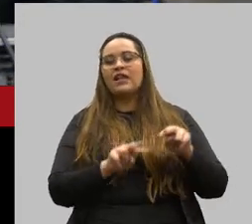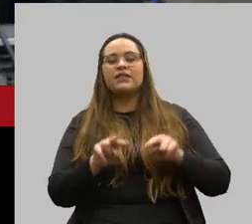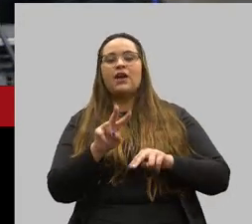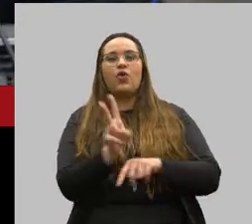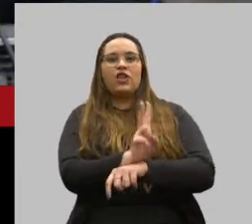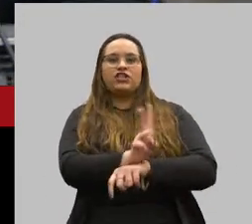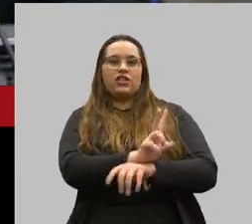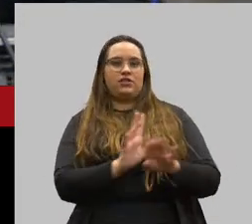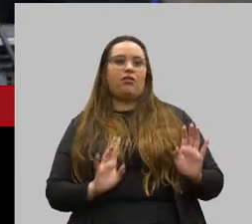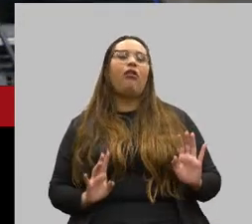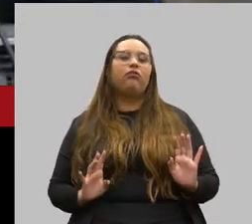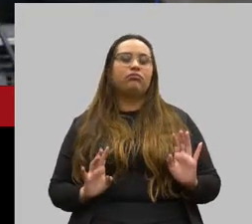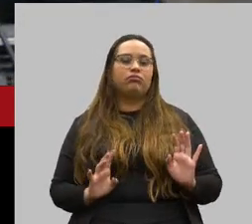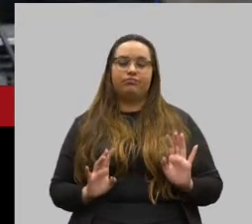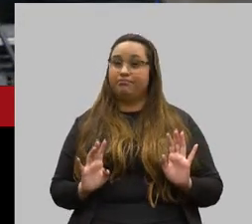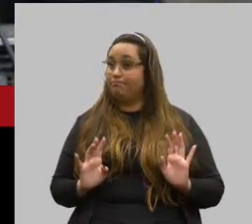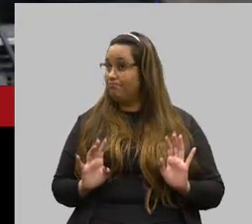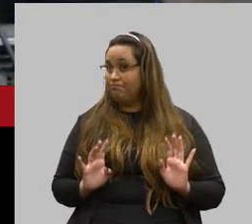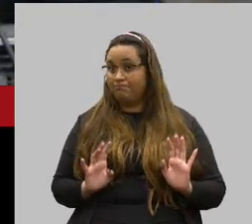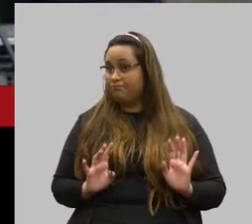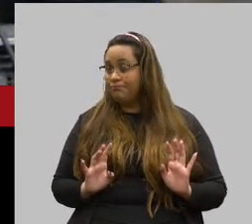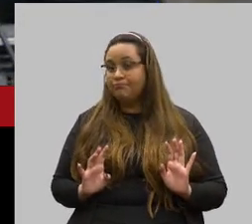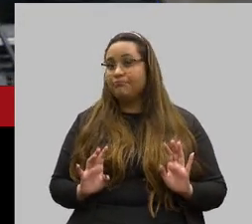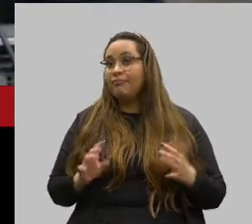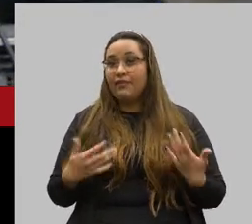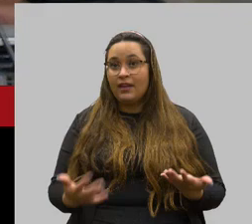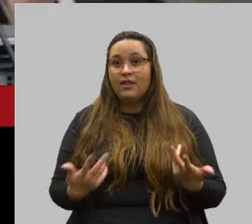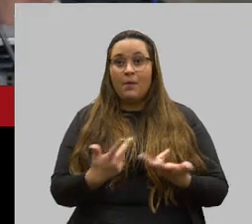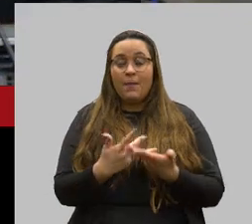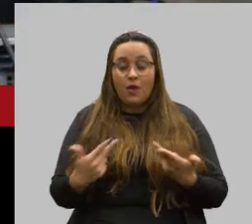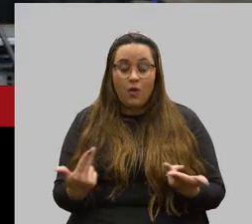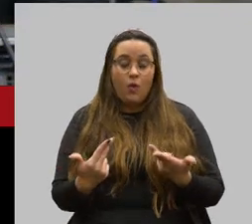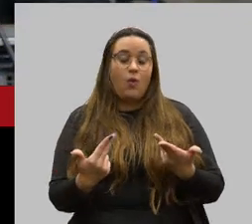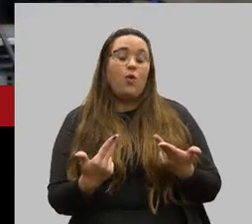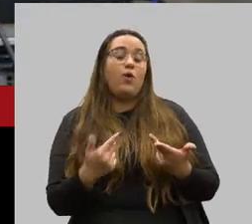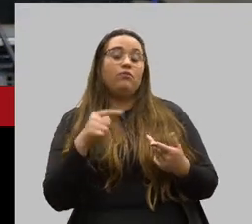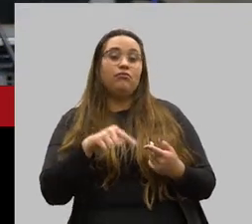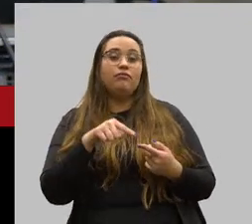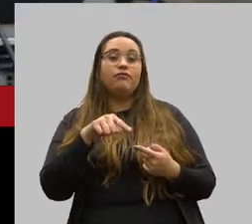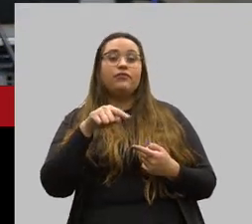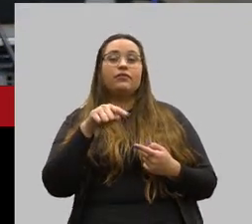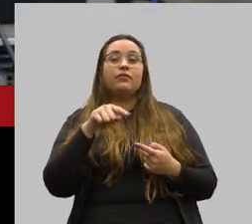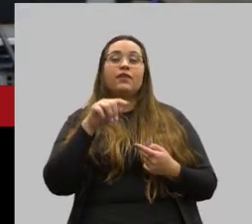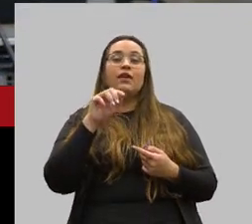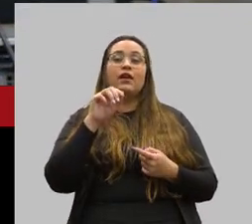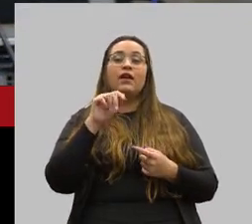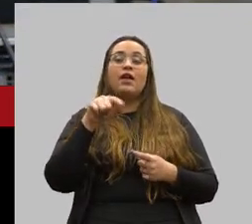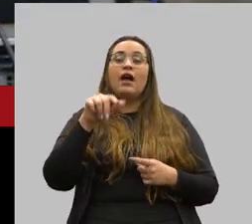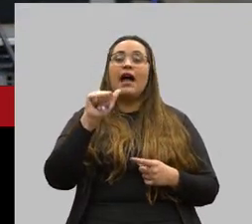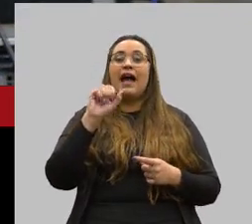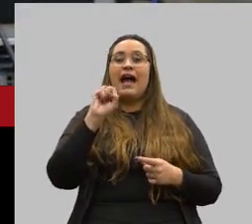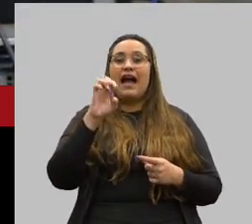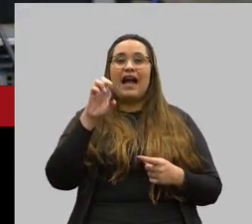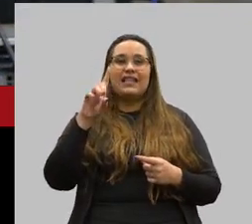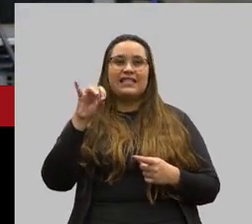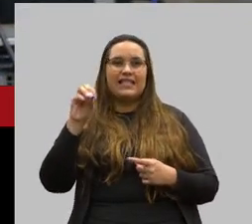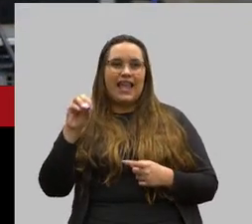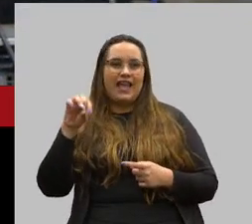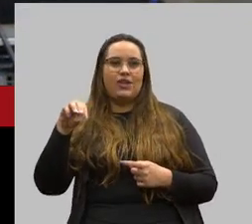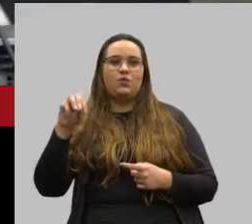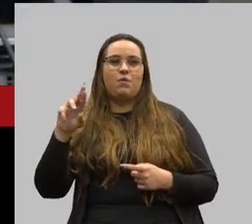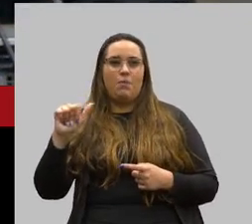gestão eu acho que a questão relacionada ao assio de moral é estrutural e que portanto precisava ser